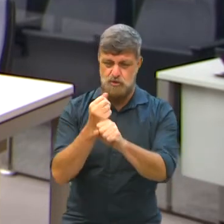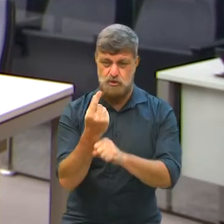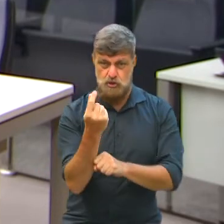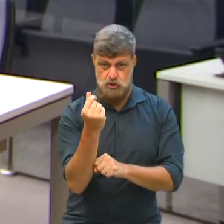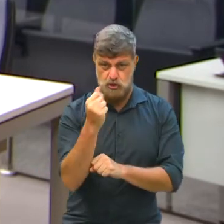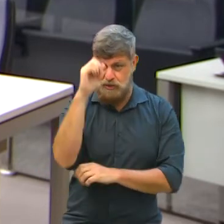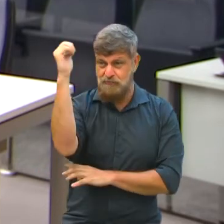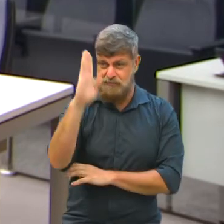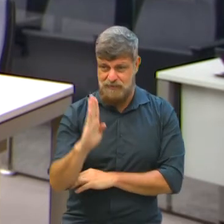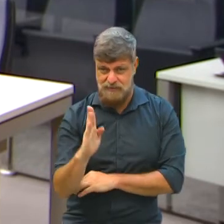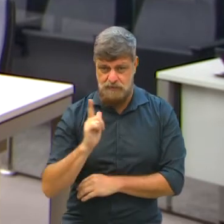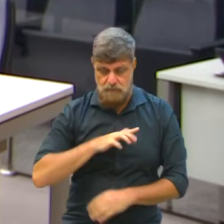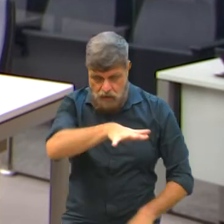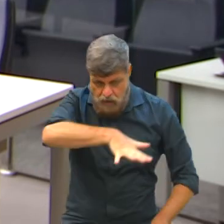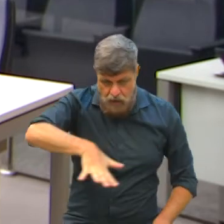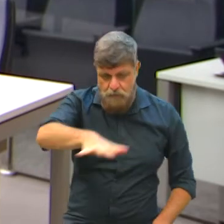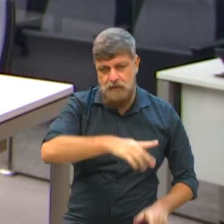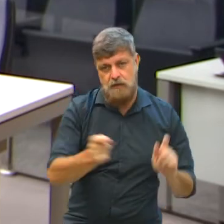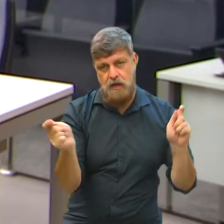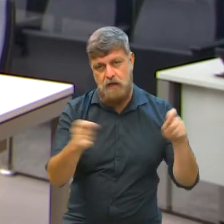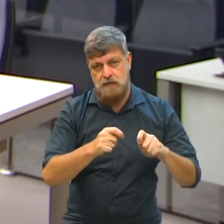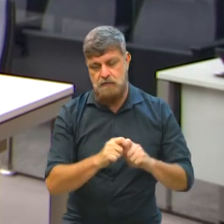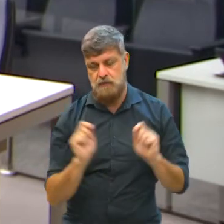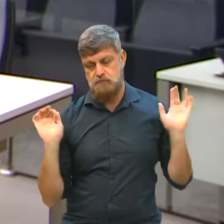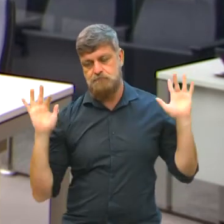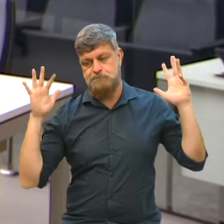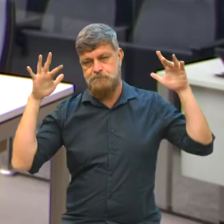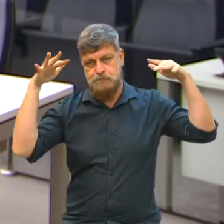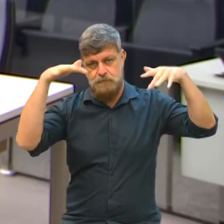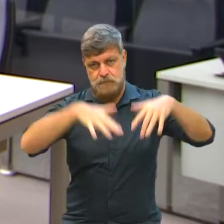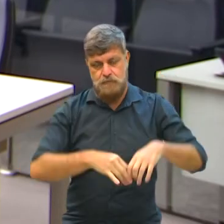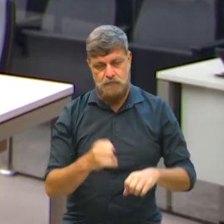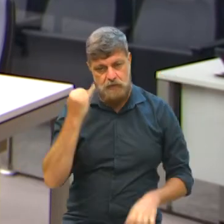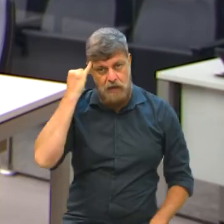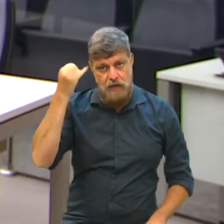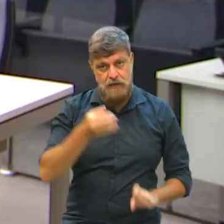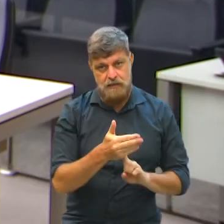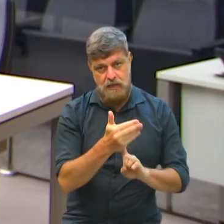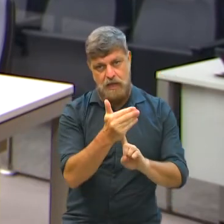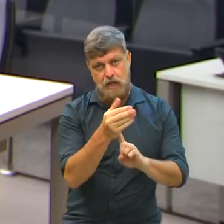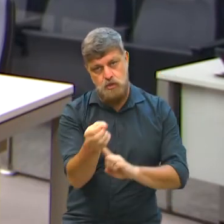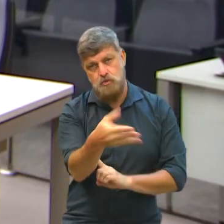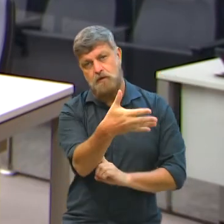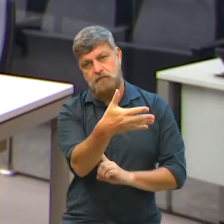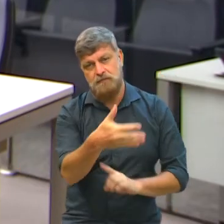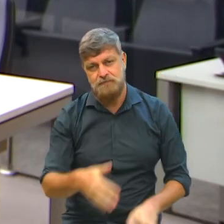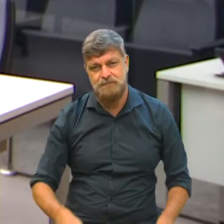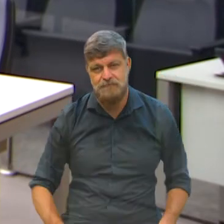Brasil certamente é um terreno fértil para trair a Inovação e suas empresas